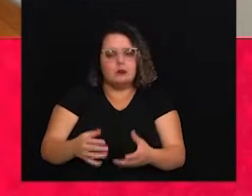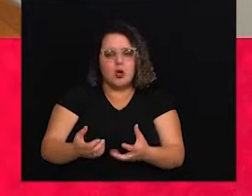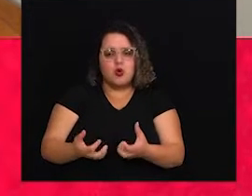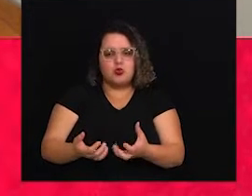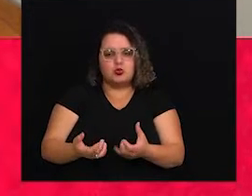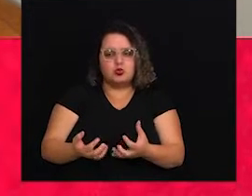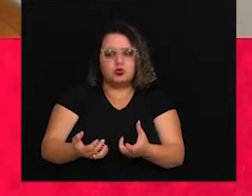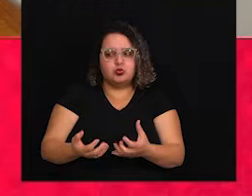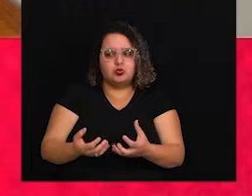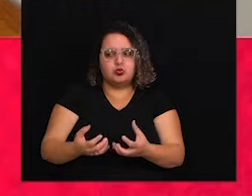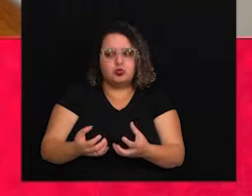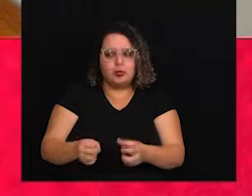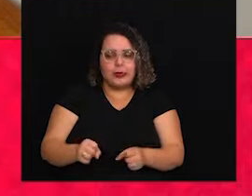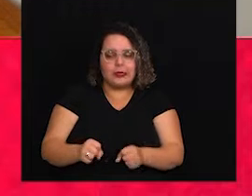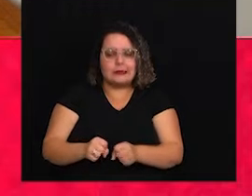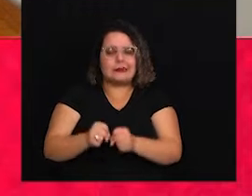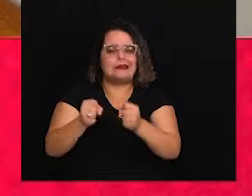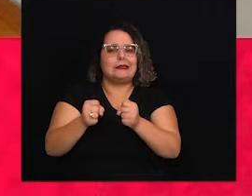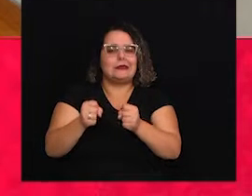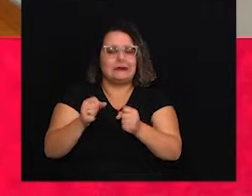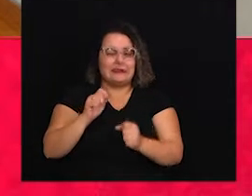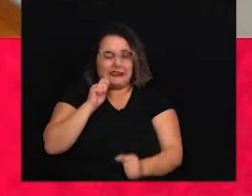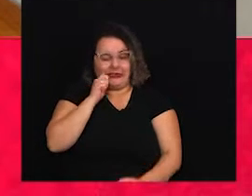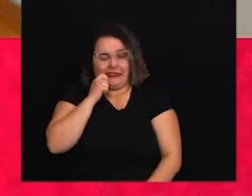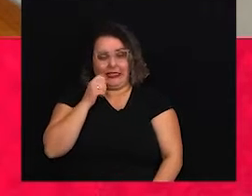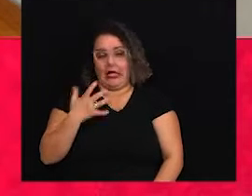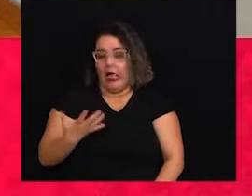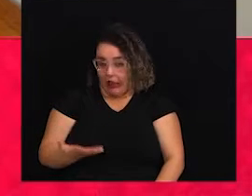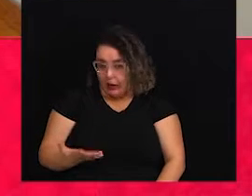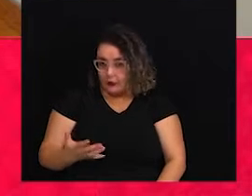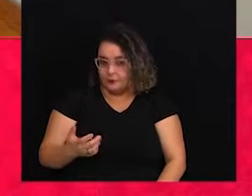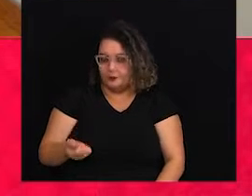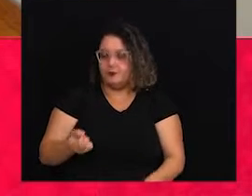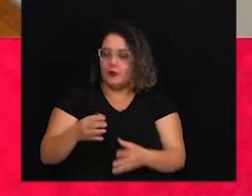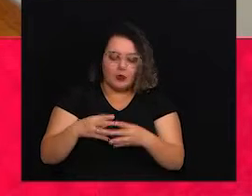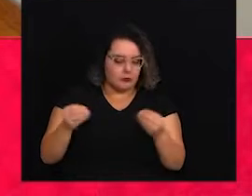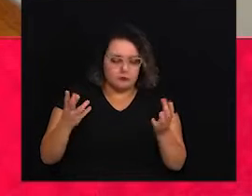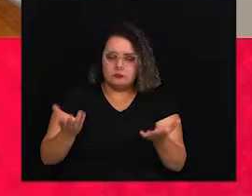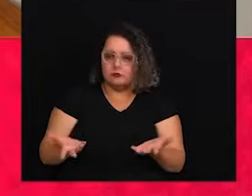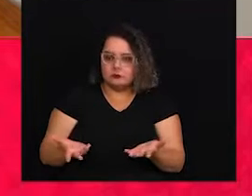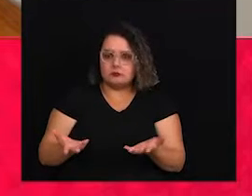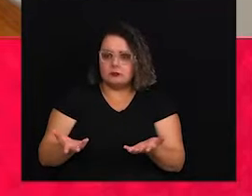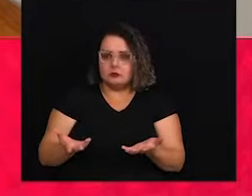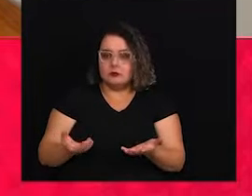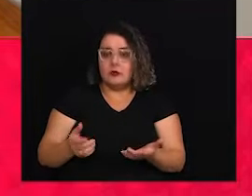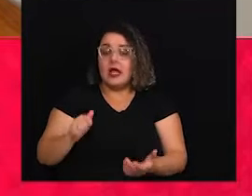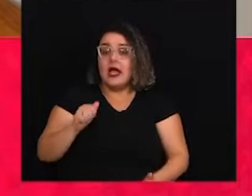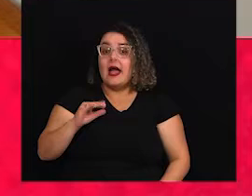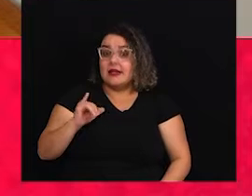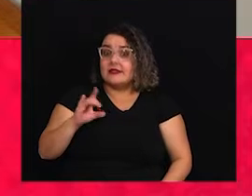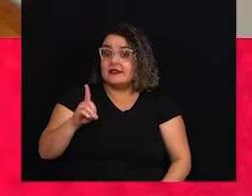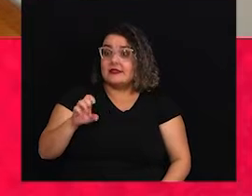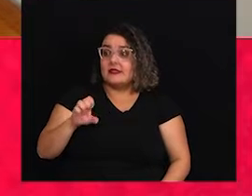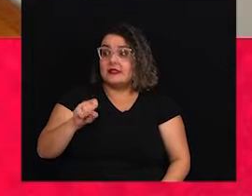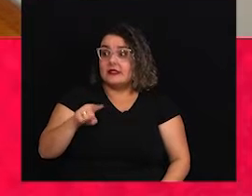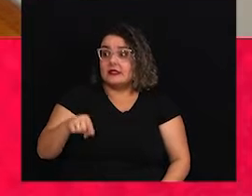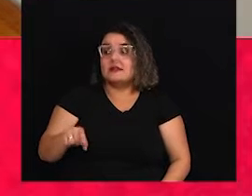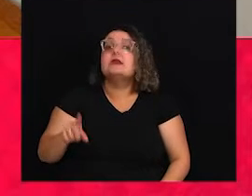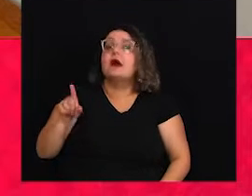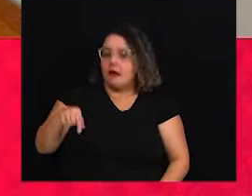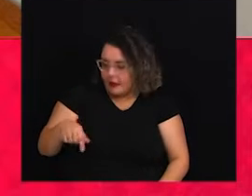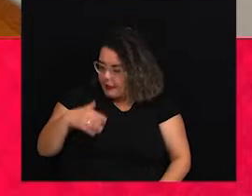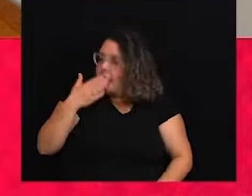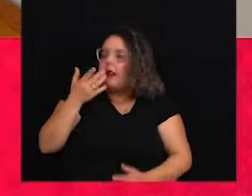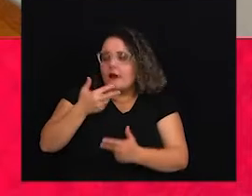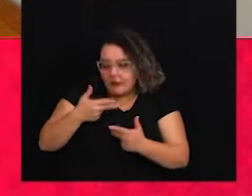ali, é o tempo dele dar uma quebrada, né? Então, já tira todo o amargor. Porque é por conta da acidez dele.